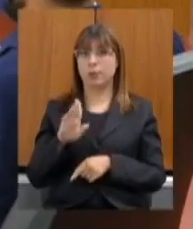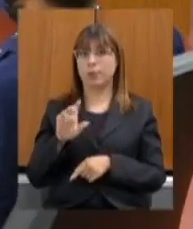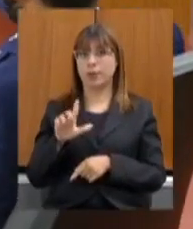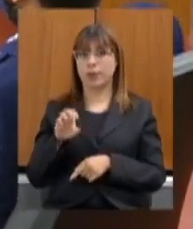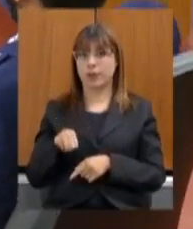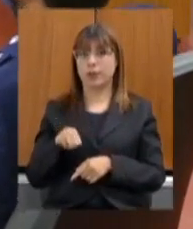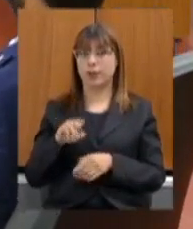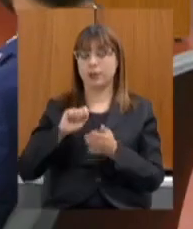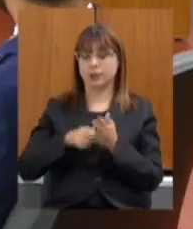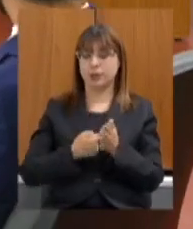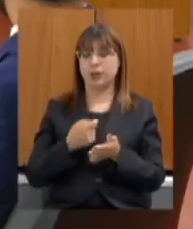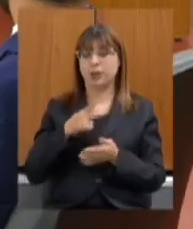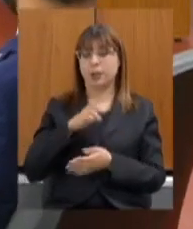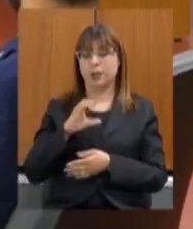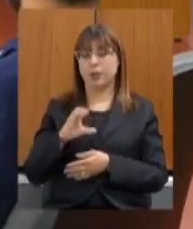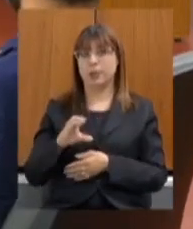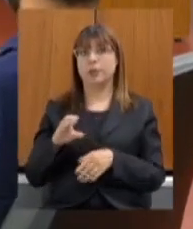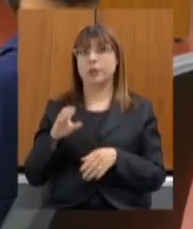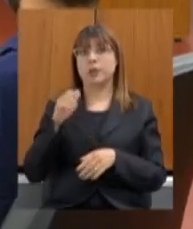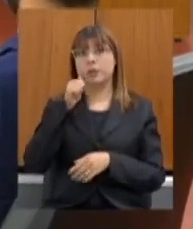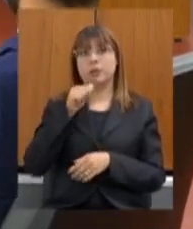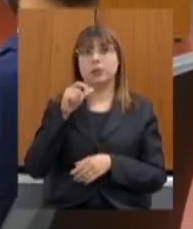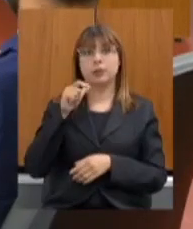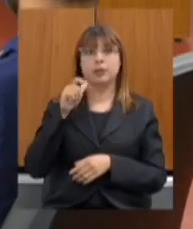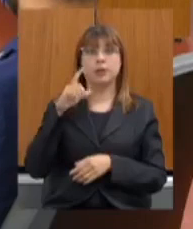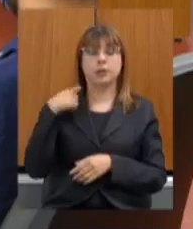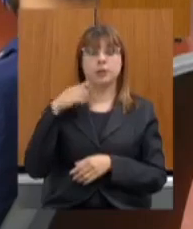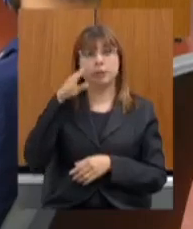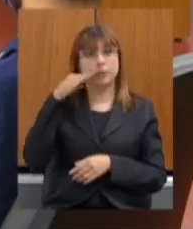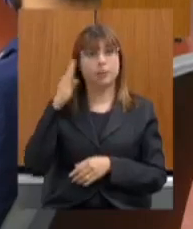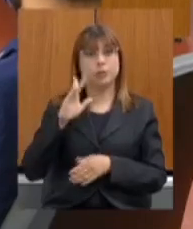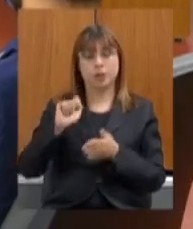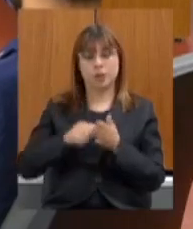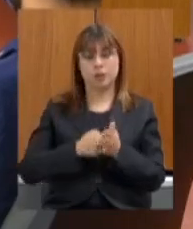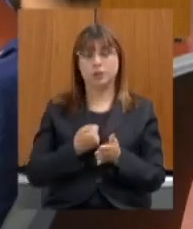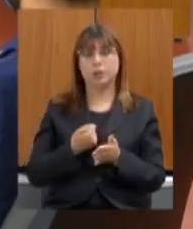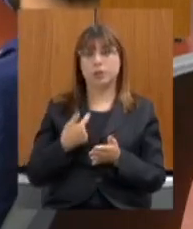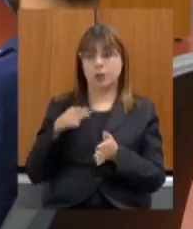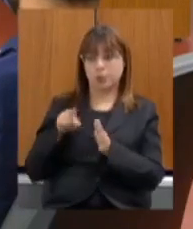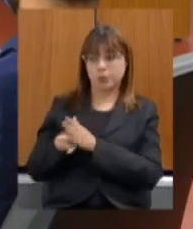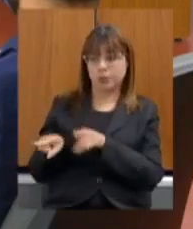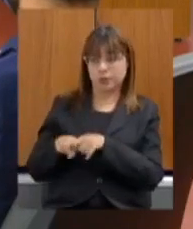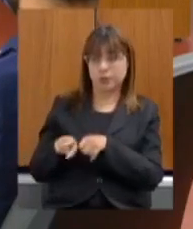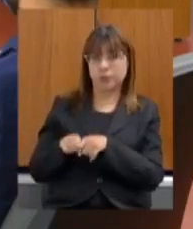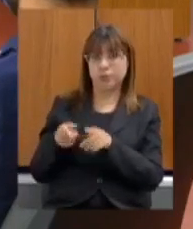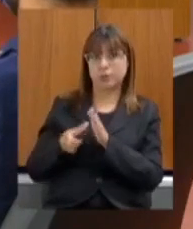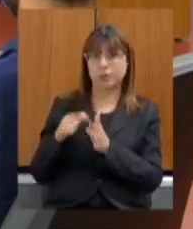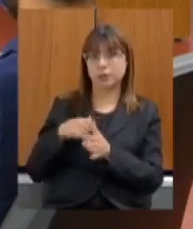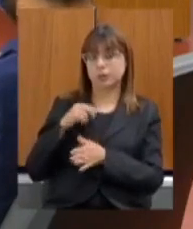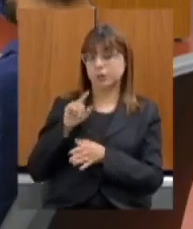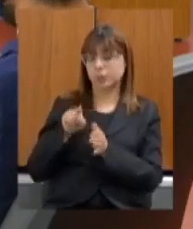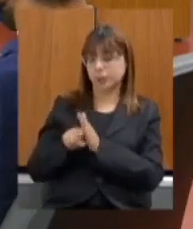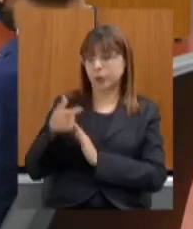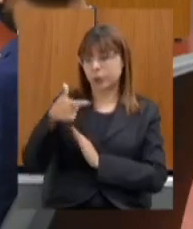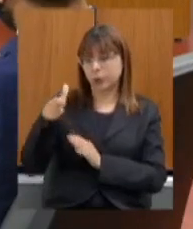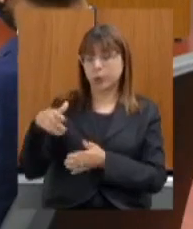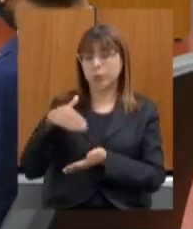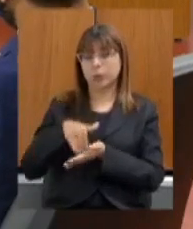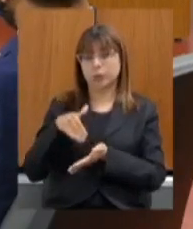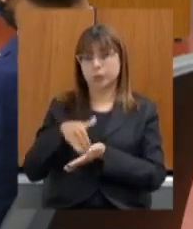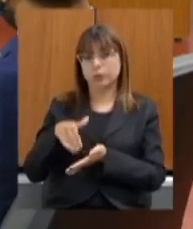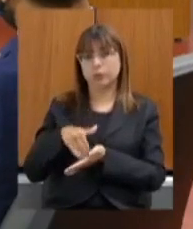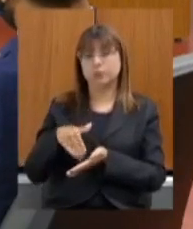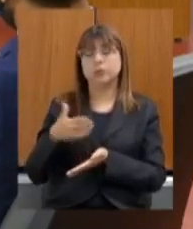nossa PEC, a deputada Beatriz já assinou. Inclusive, lhe pergunto se o senhor, como eu já fiz essa pergunta para os outros secretários e